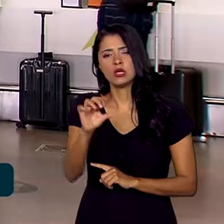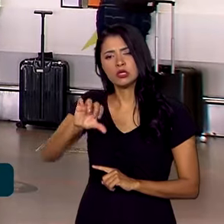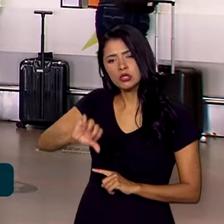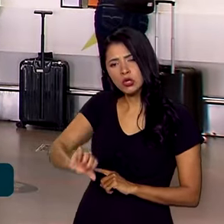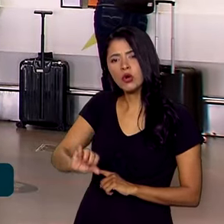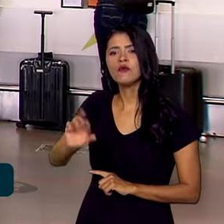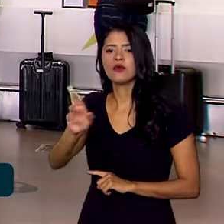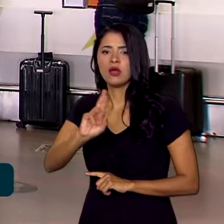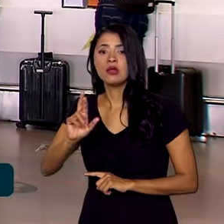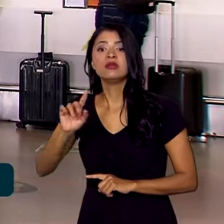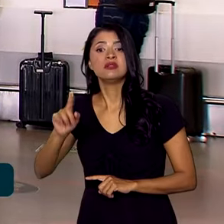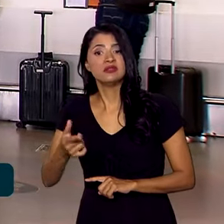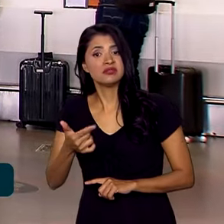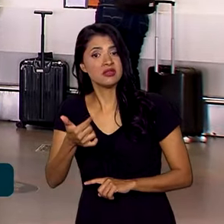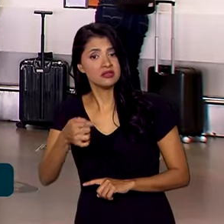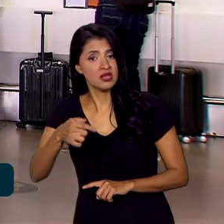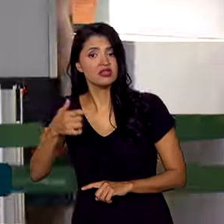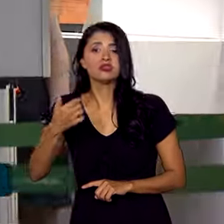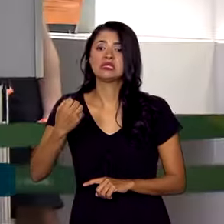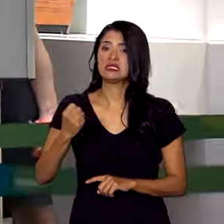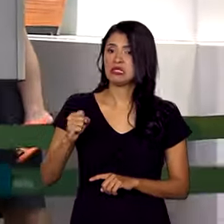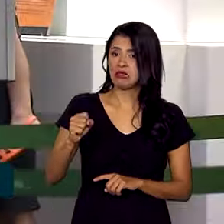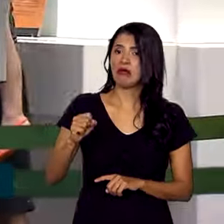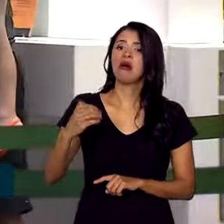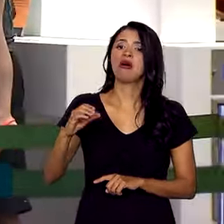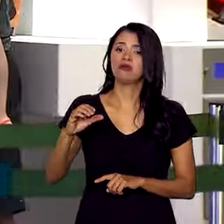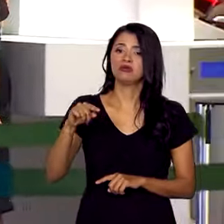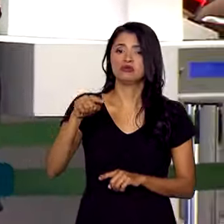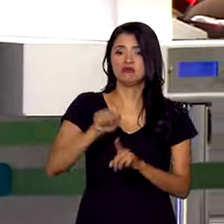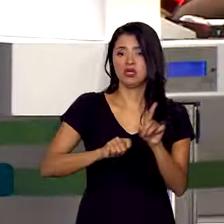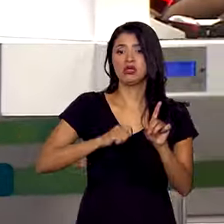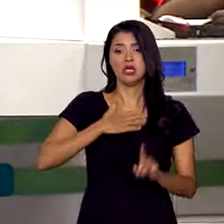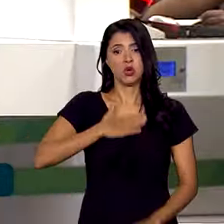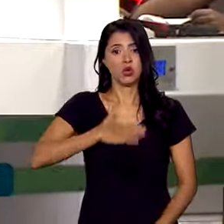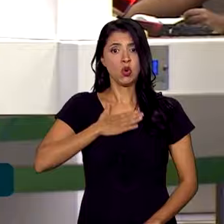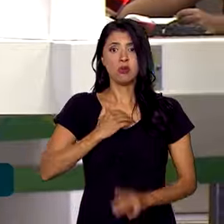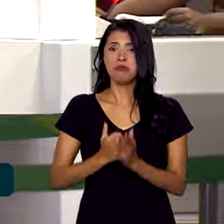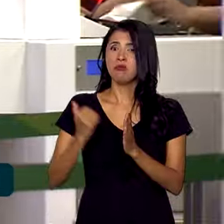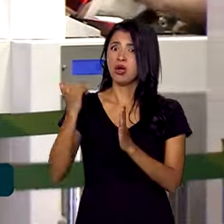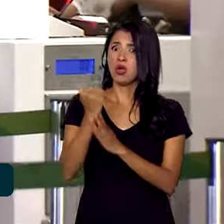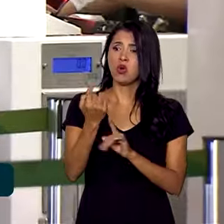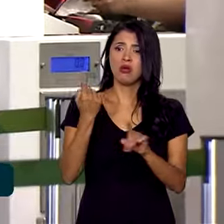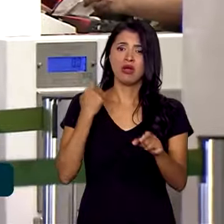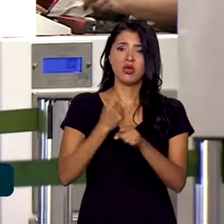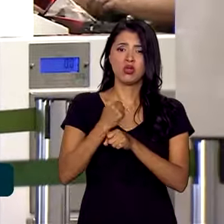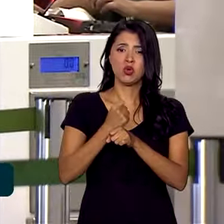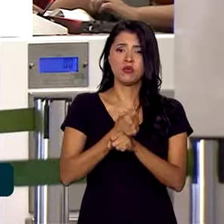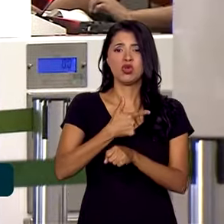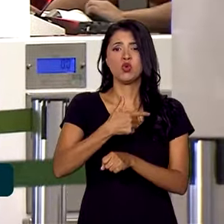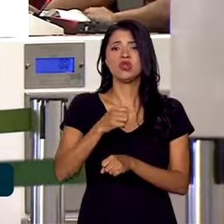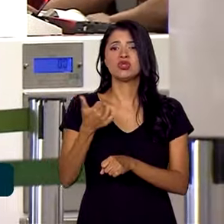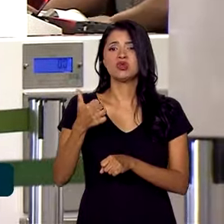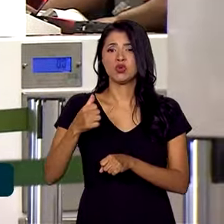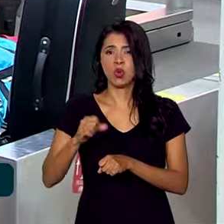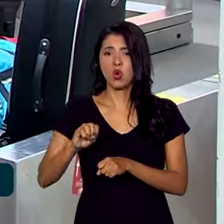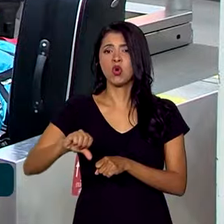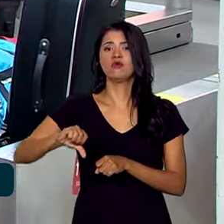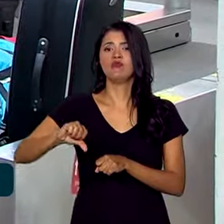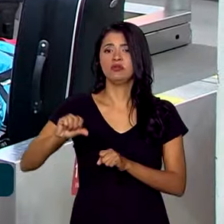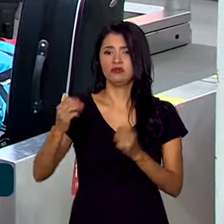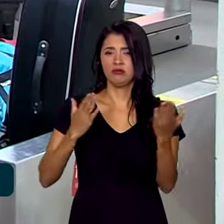R$ 649,17 em agosto, maior valor desde 2009, quando o bilhete custou, em média,